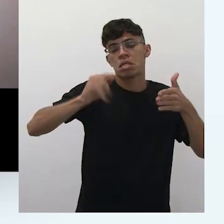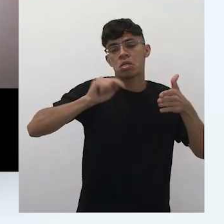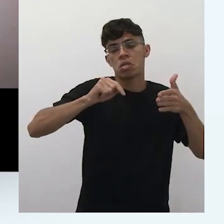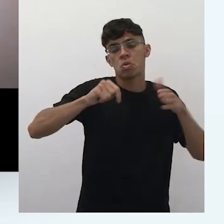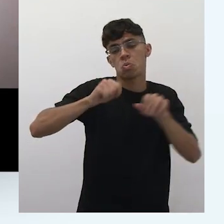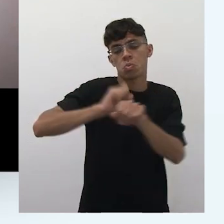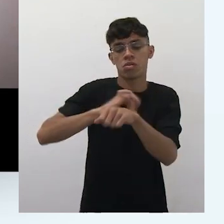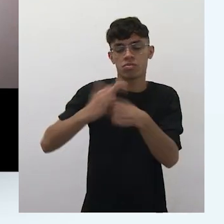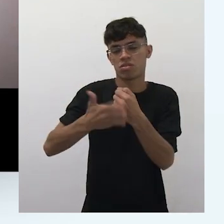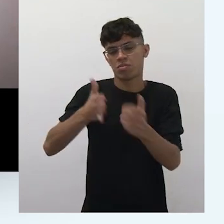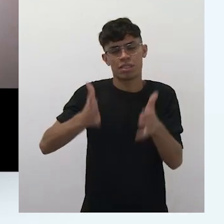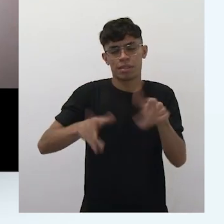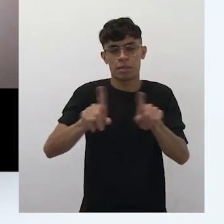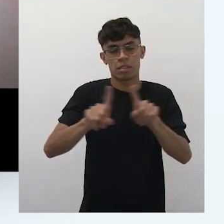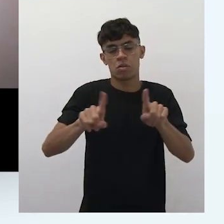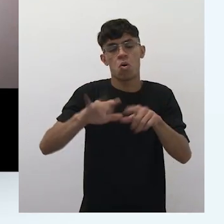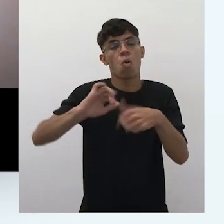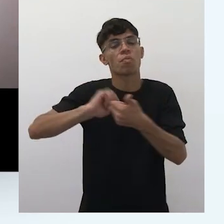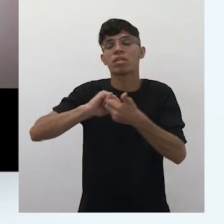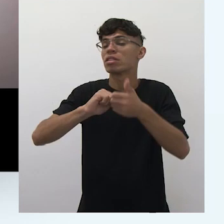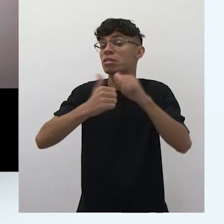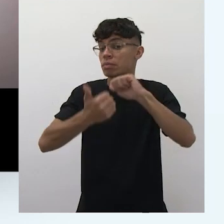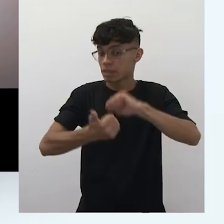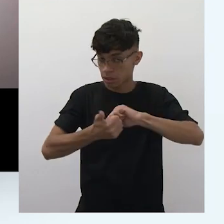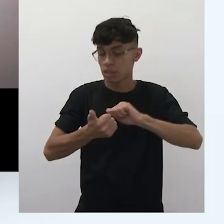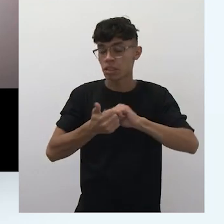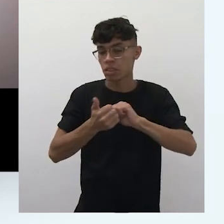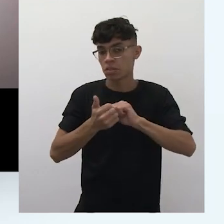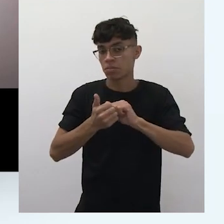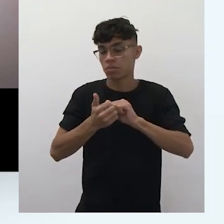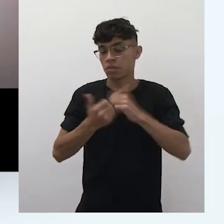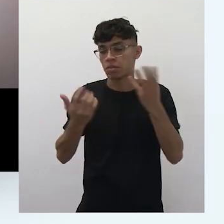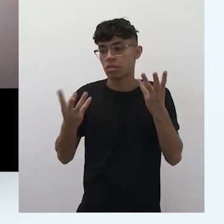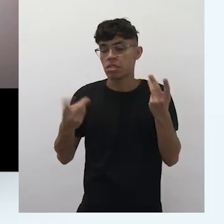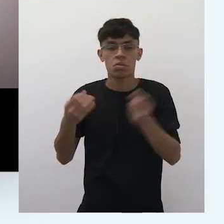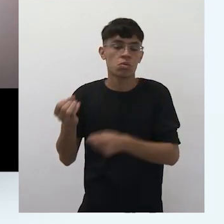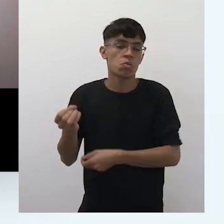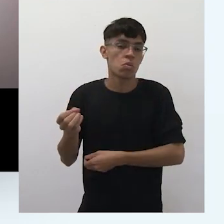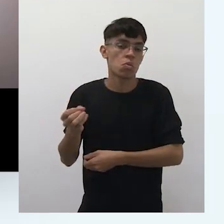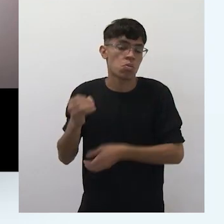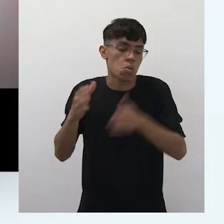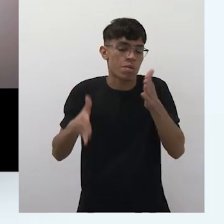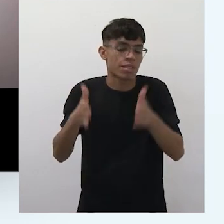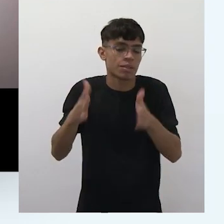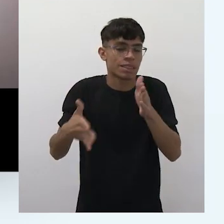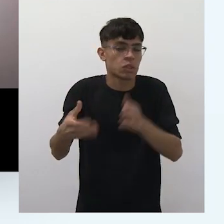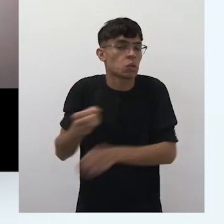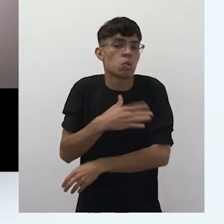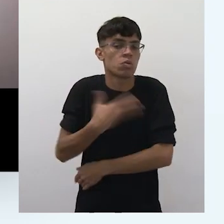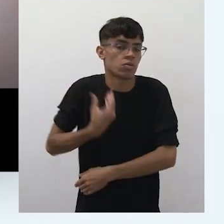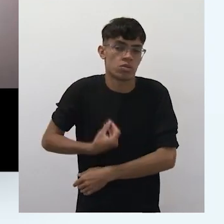pandêmico, o que impõe adaptações para esse novo momento que estamos vivendo.